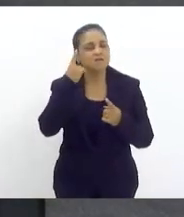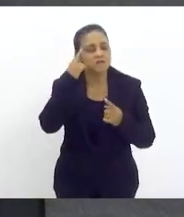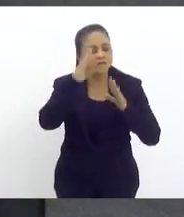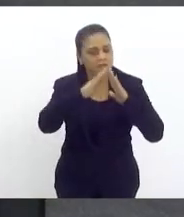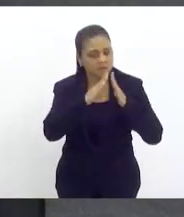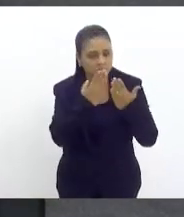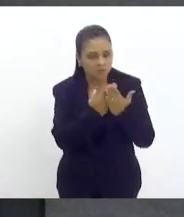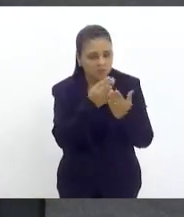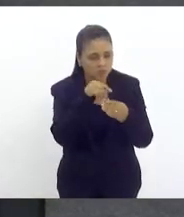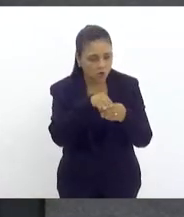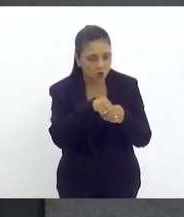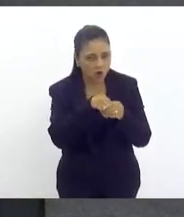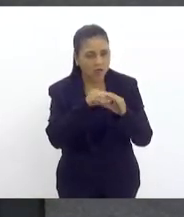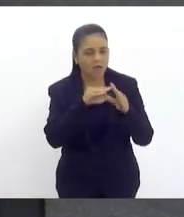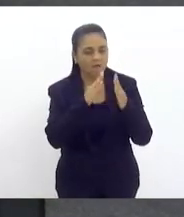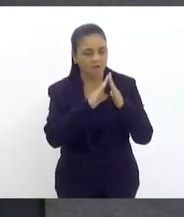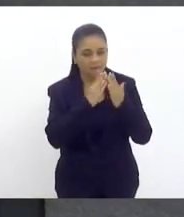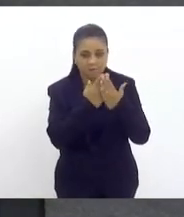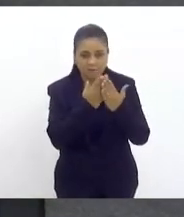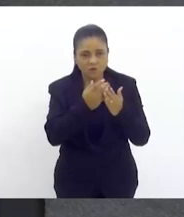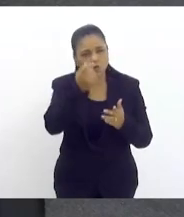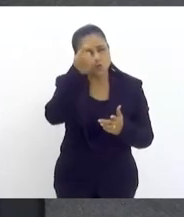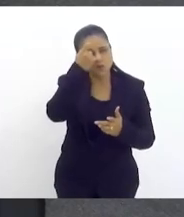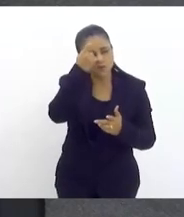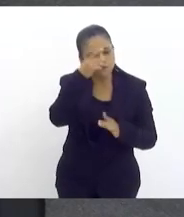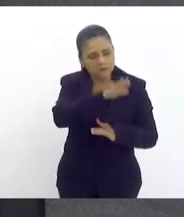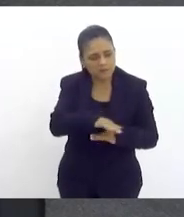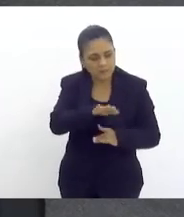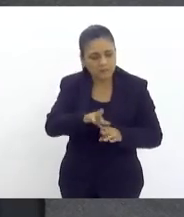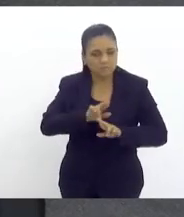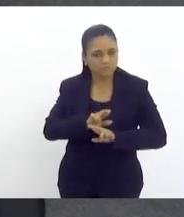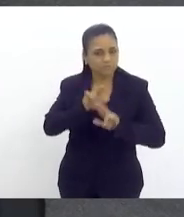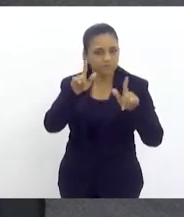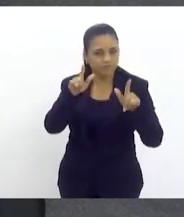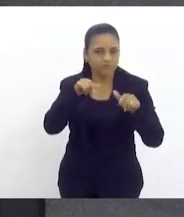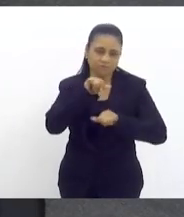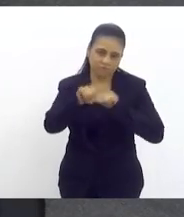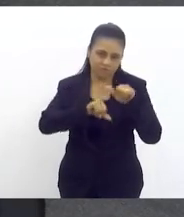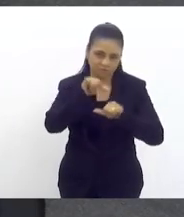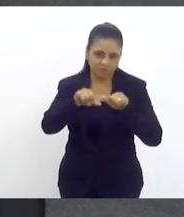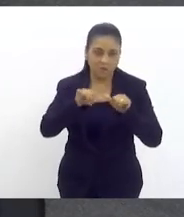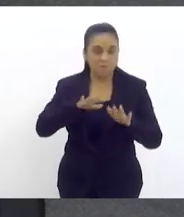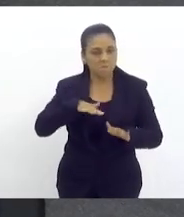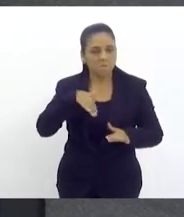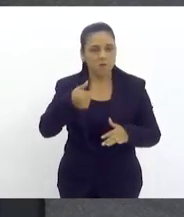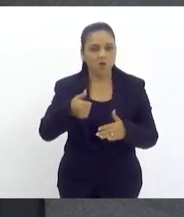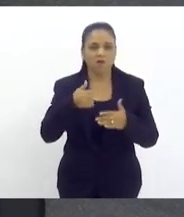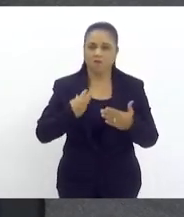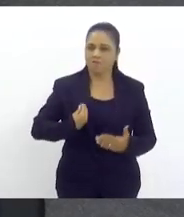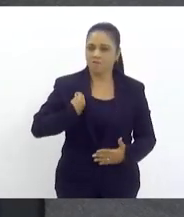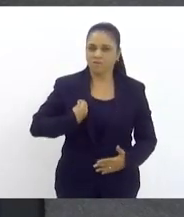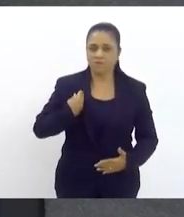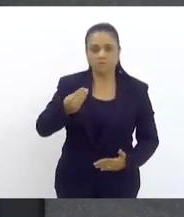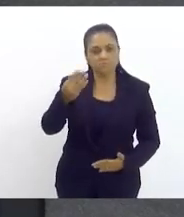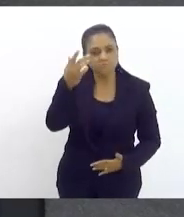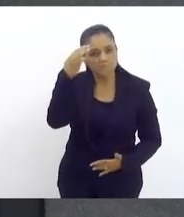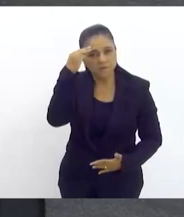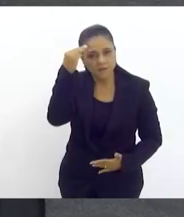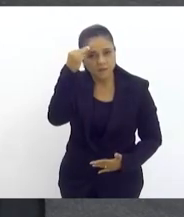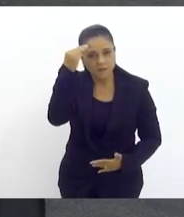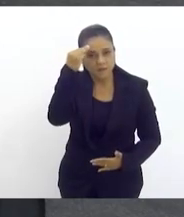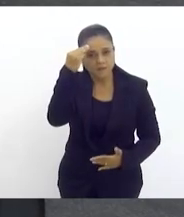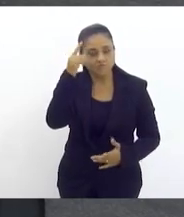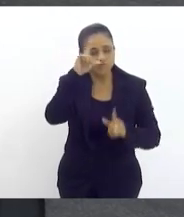o estado de consciência das crianças, melhora a vida mental delas, diminui